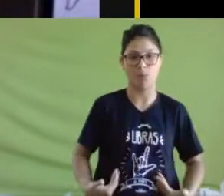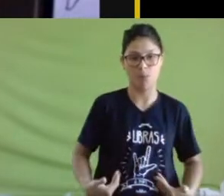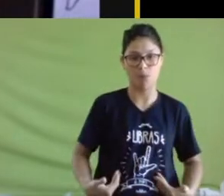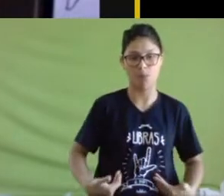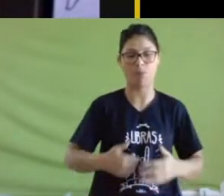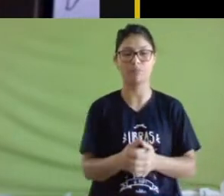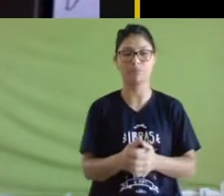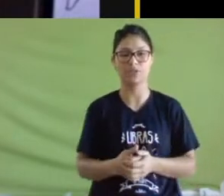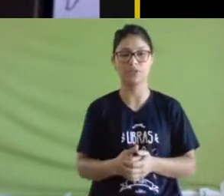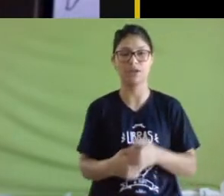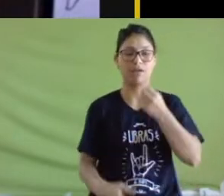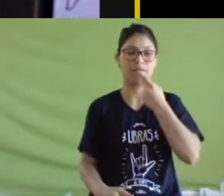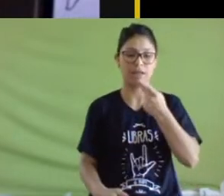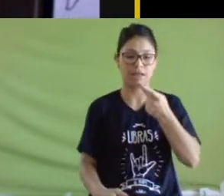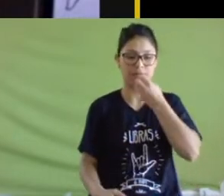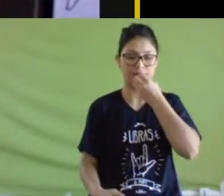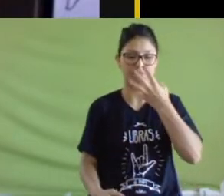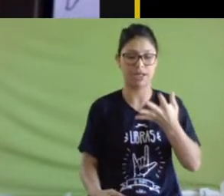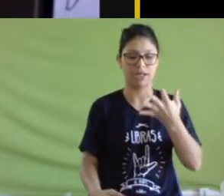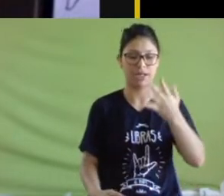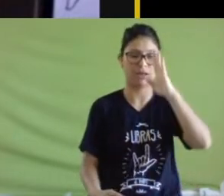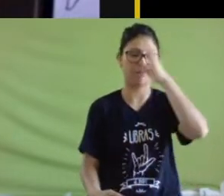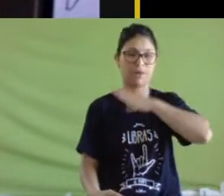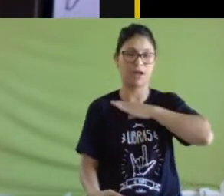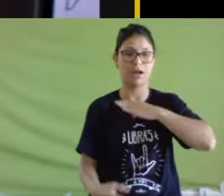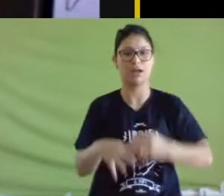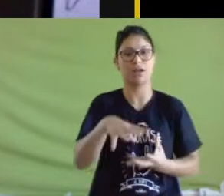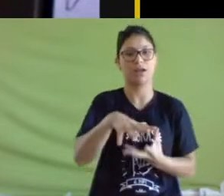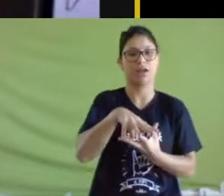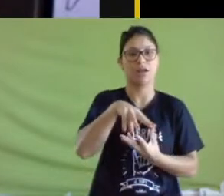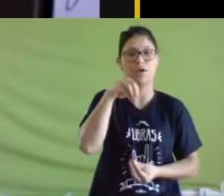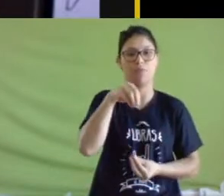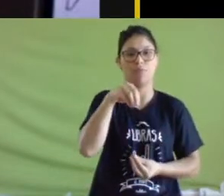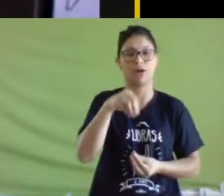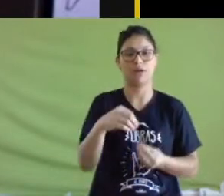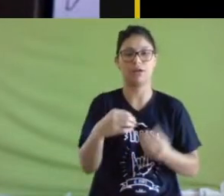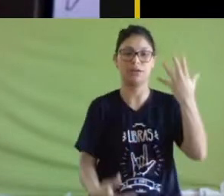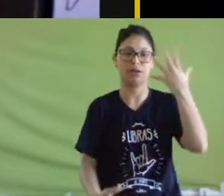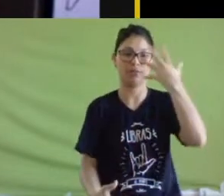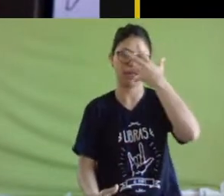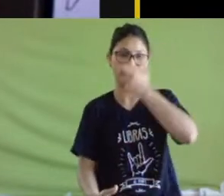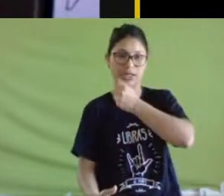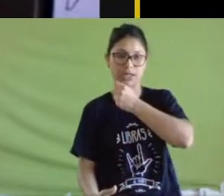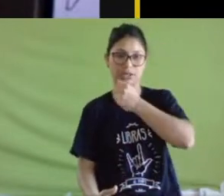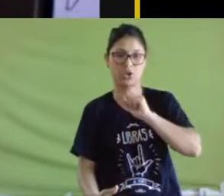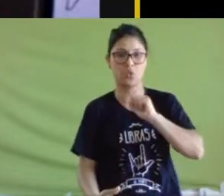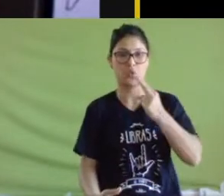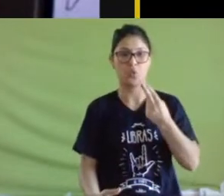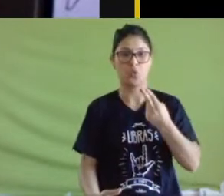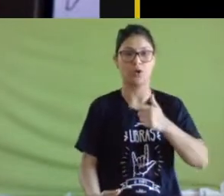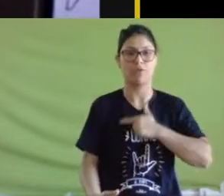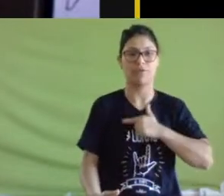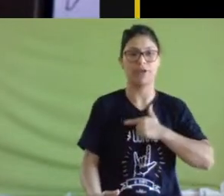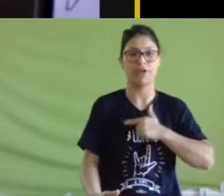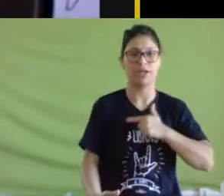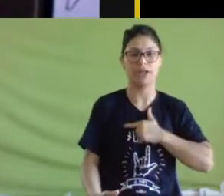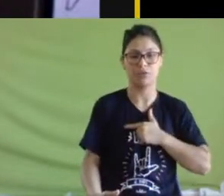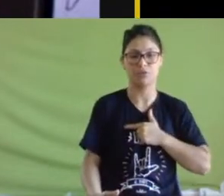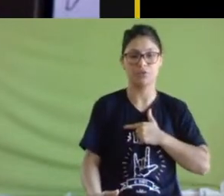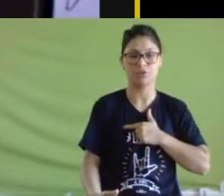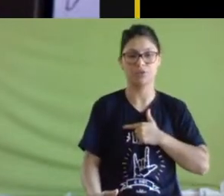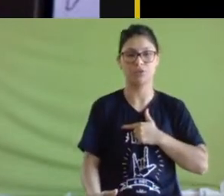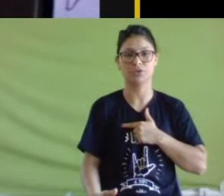fala dos bens e dos males da alma, da beleza ou da feiura, das virtudes e